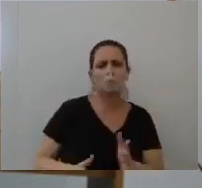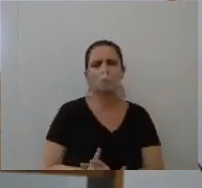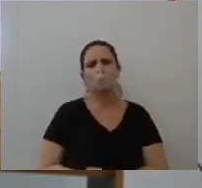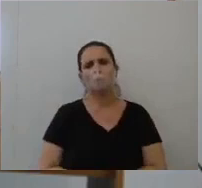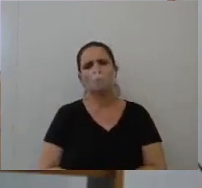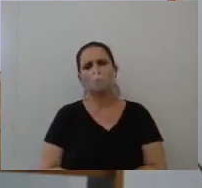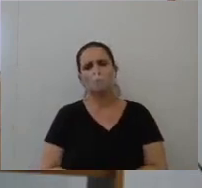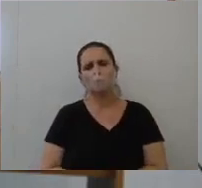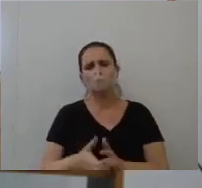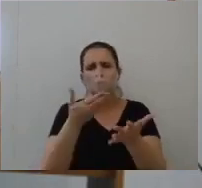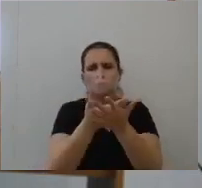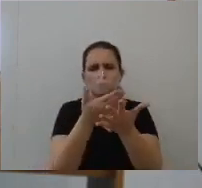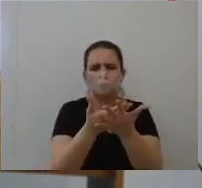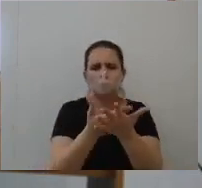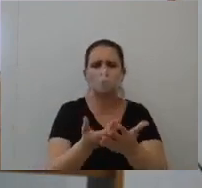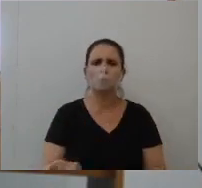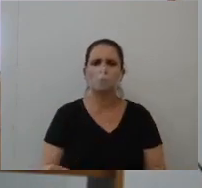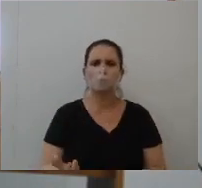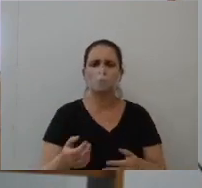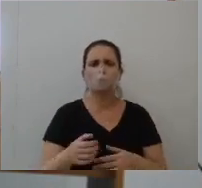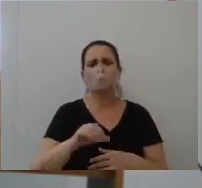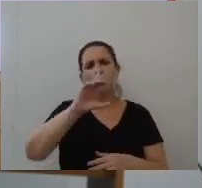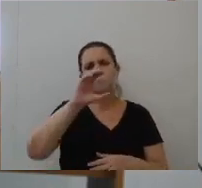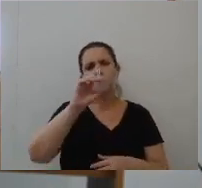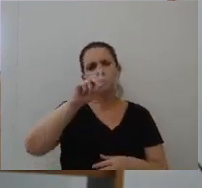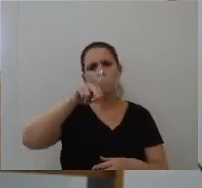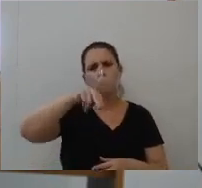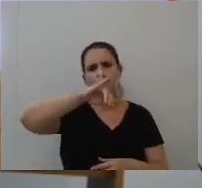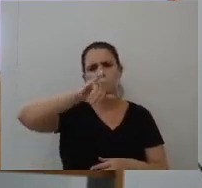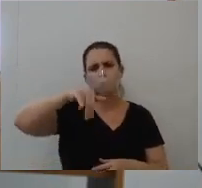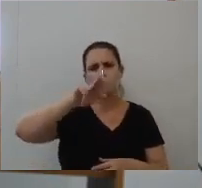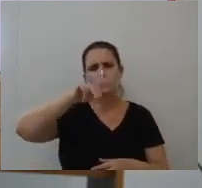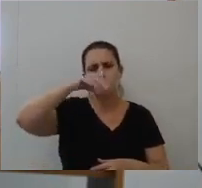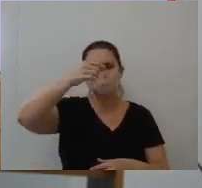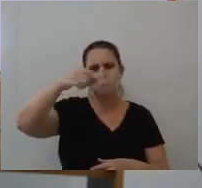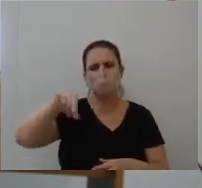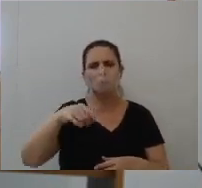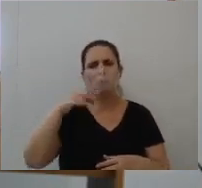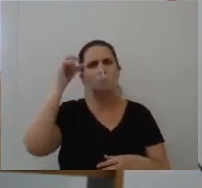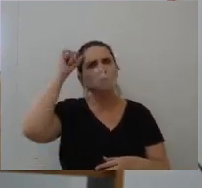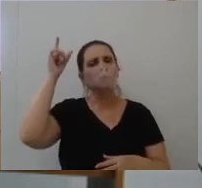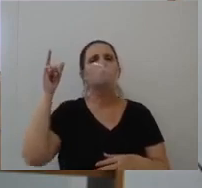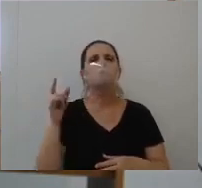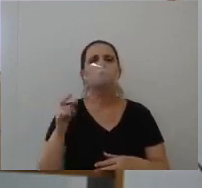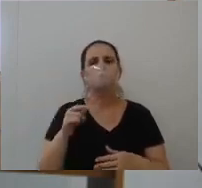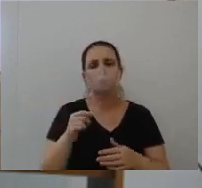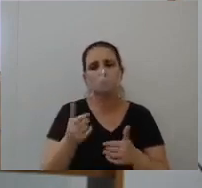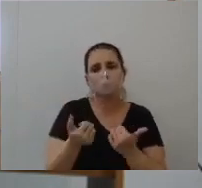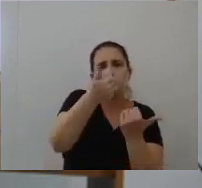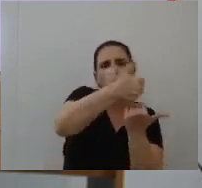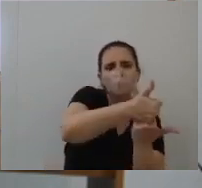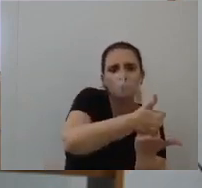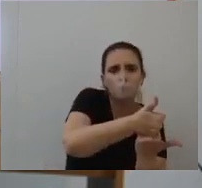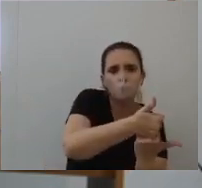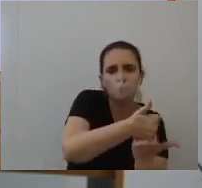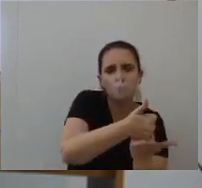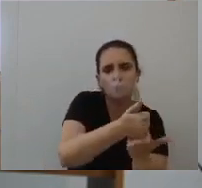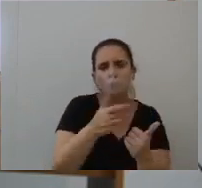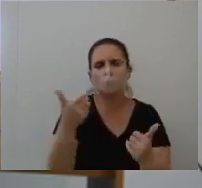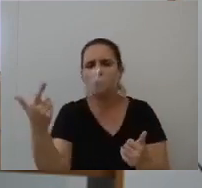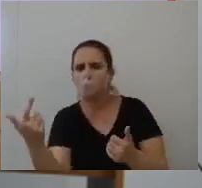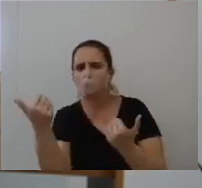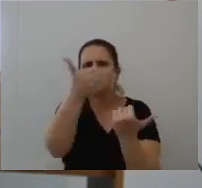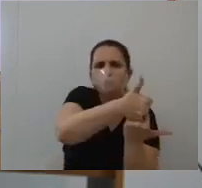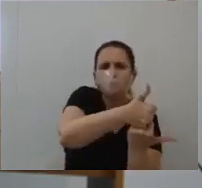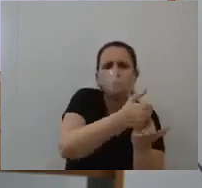quando estão estudando as conjunções, tragam aquela dica, aquela ideia da substituição. Substitui uma pela